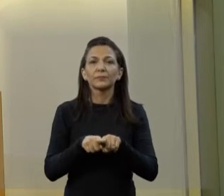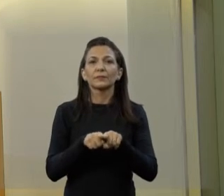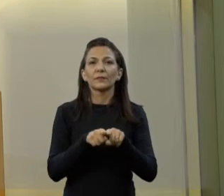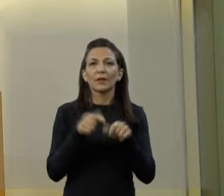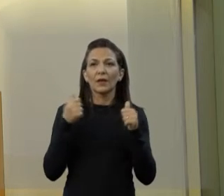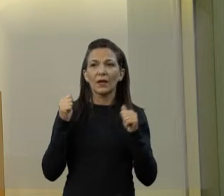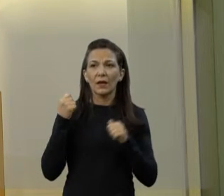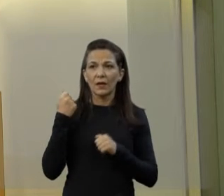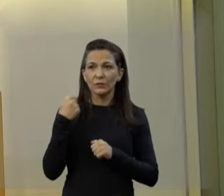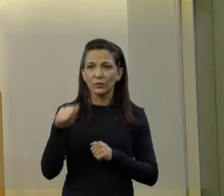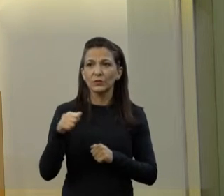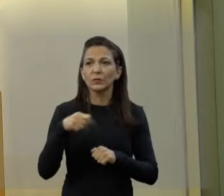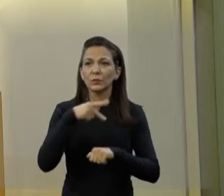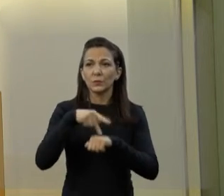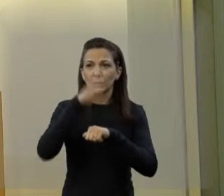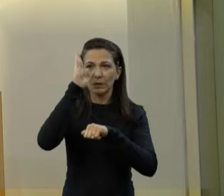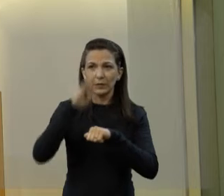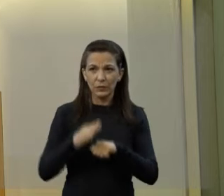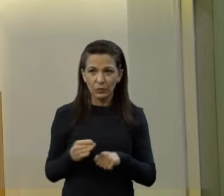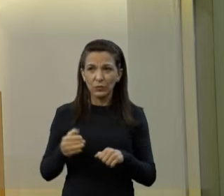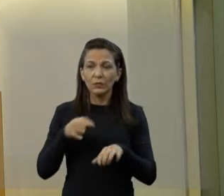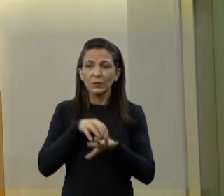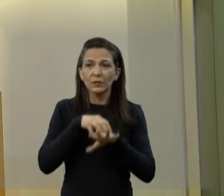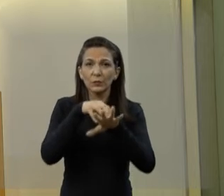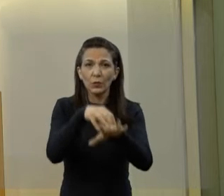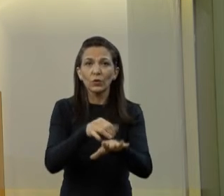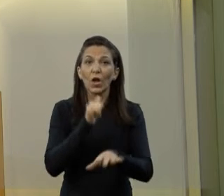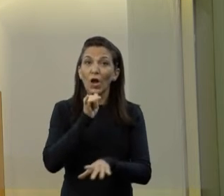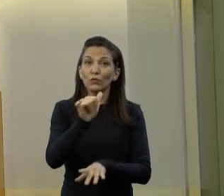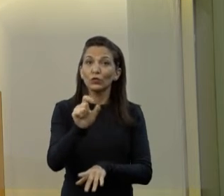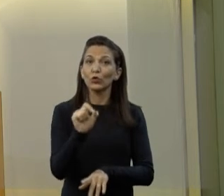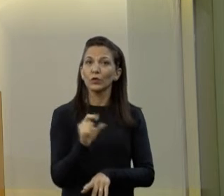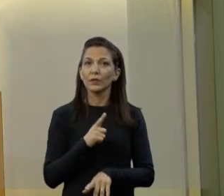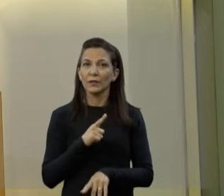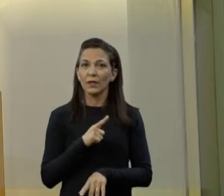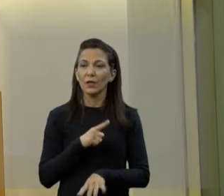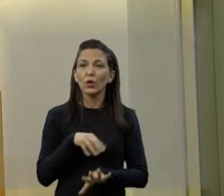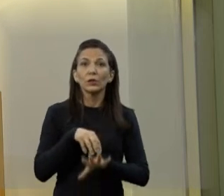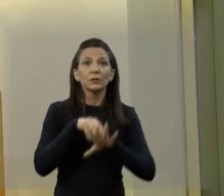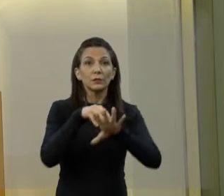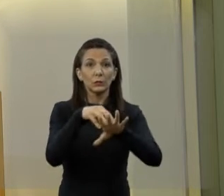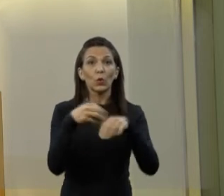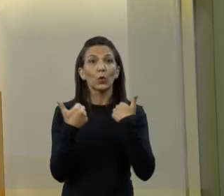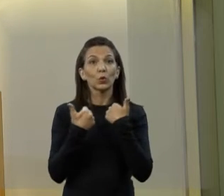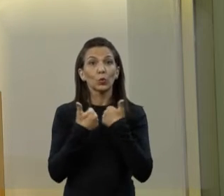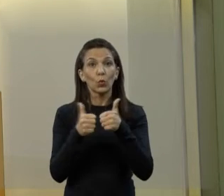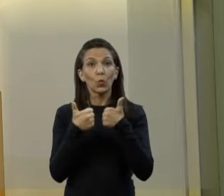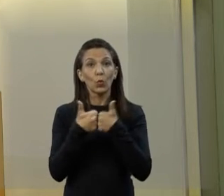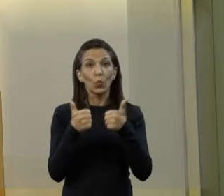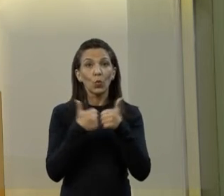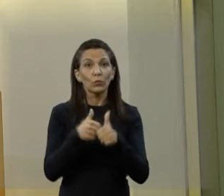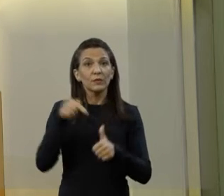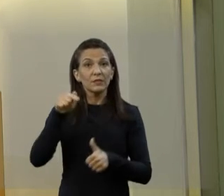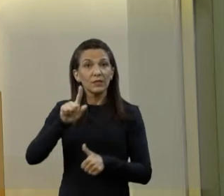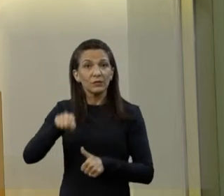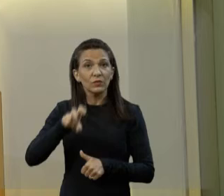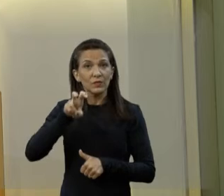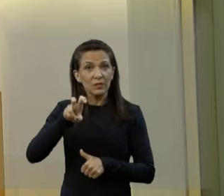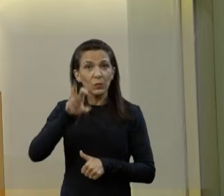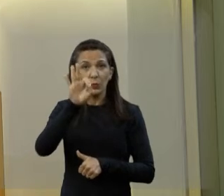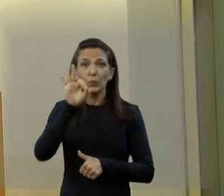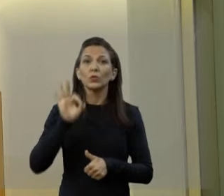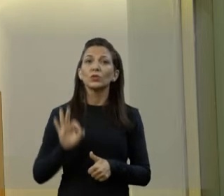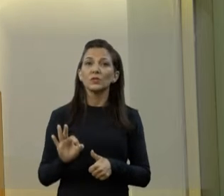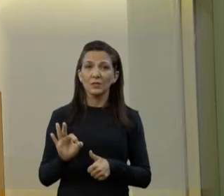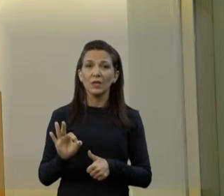Nacional das empresas de Transportes Públicos já avisando que o transporte público pode subir até 7,5